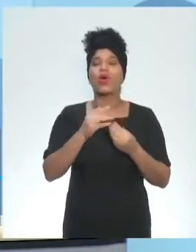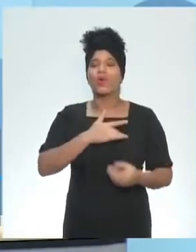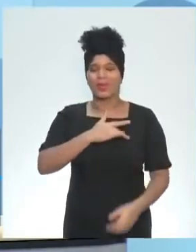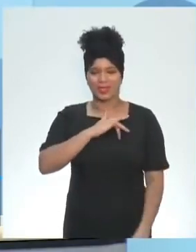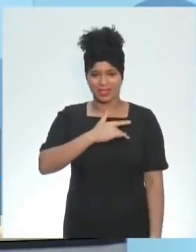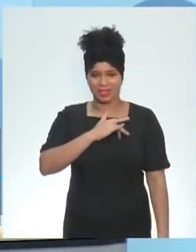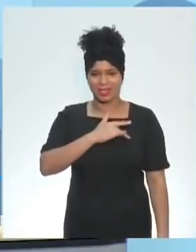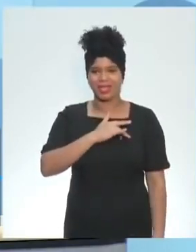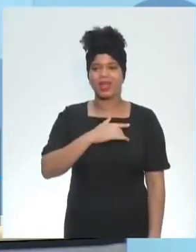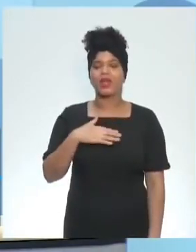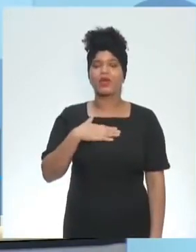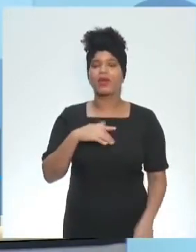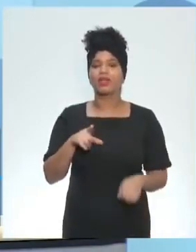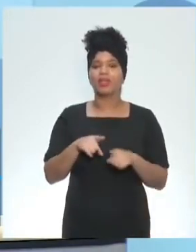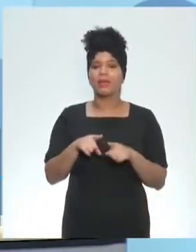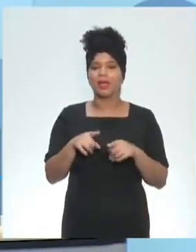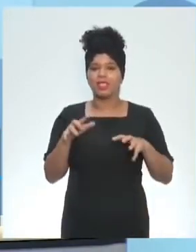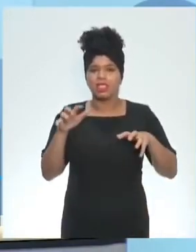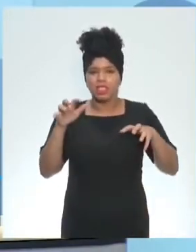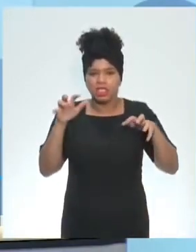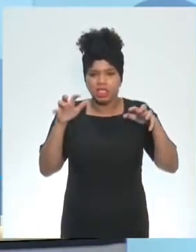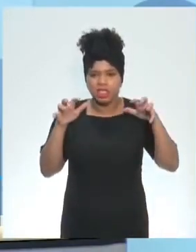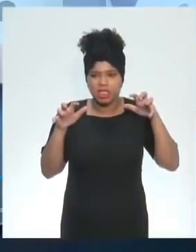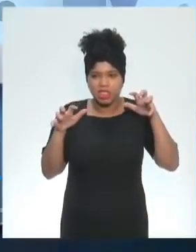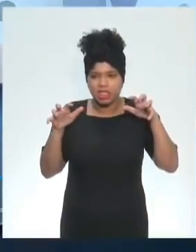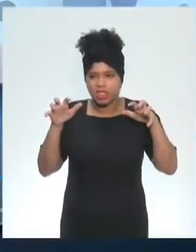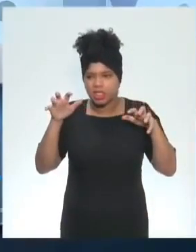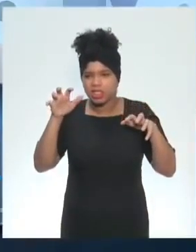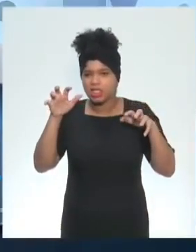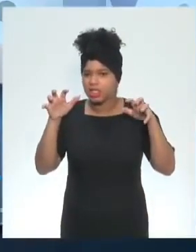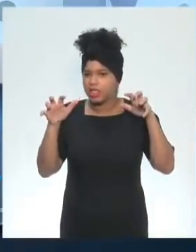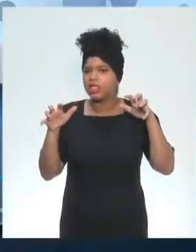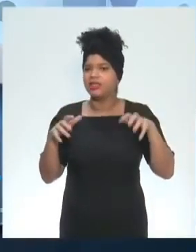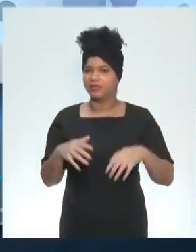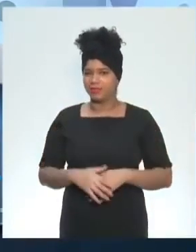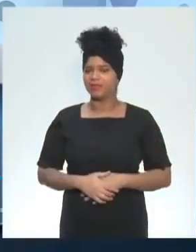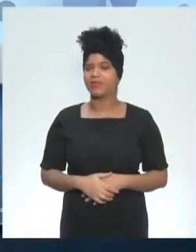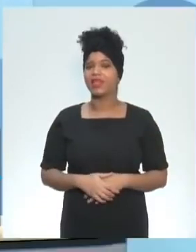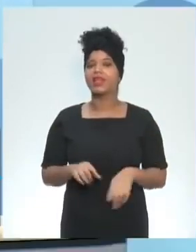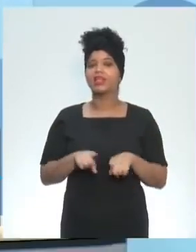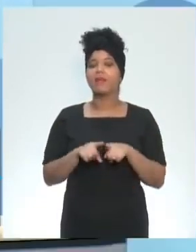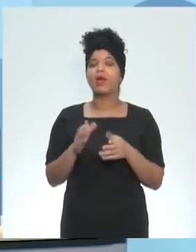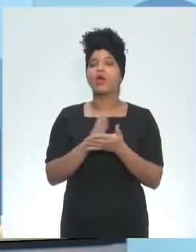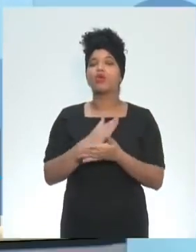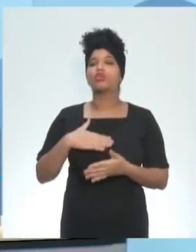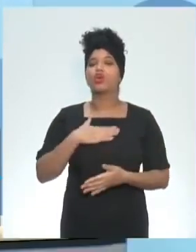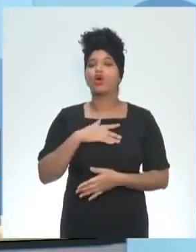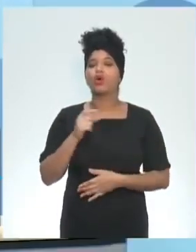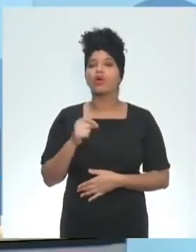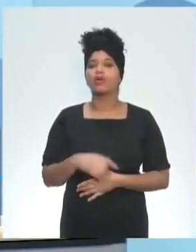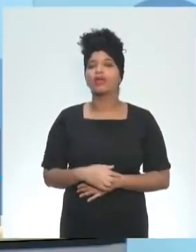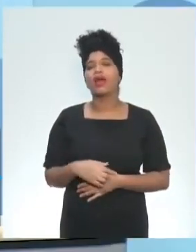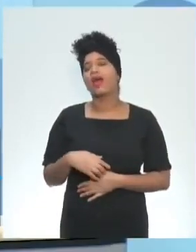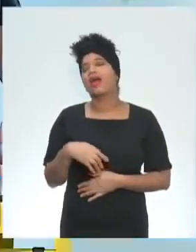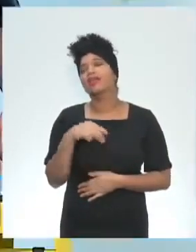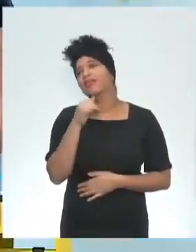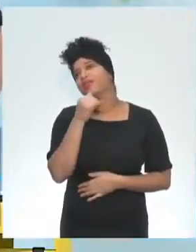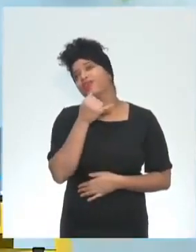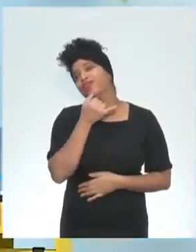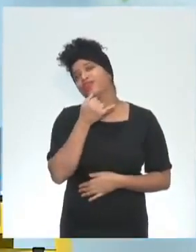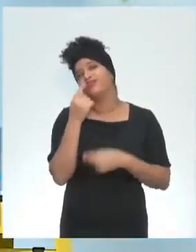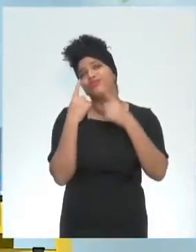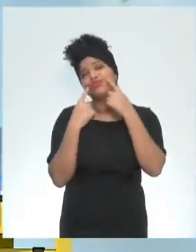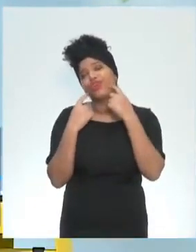alguns falaram sobre Thriller Thriller outras falaram sobre drama drama